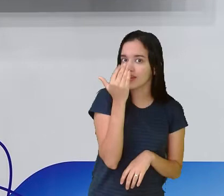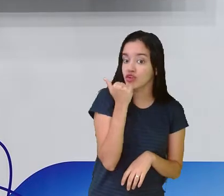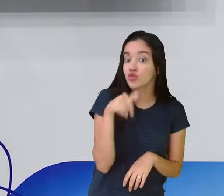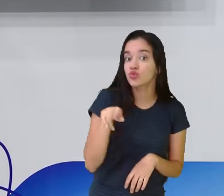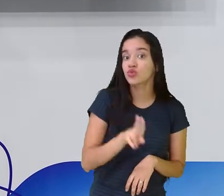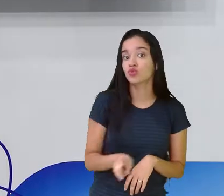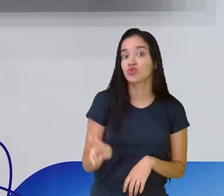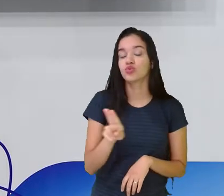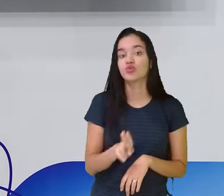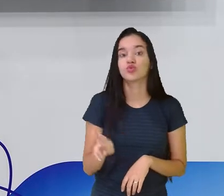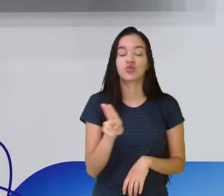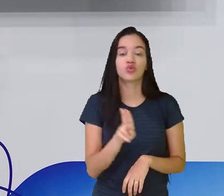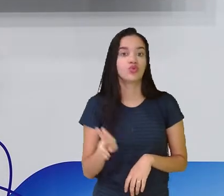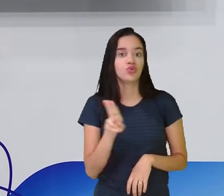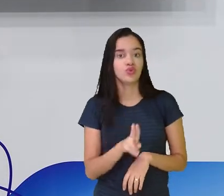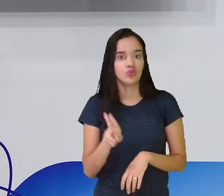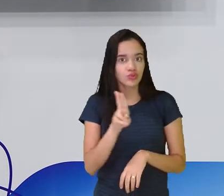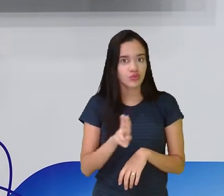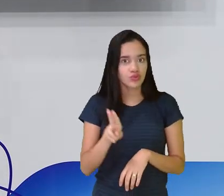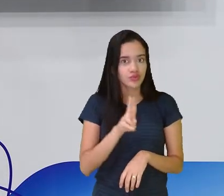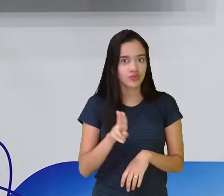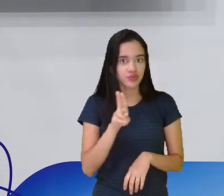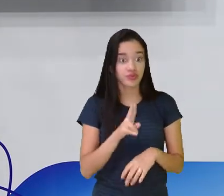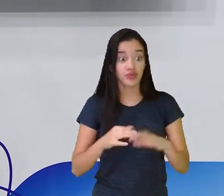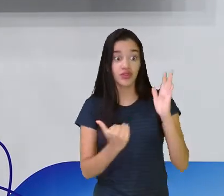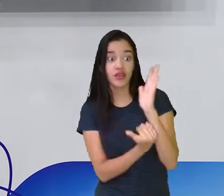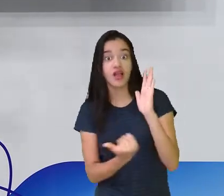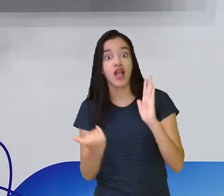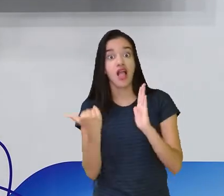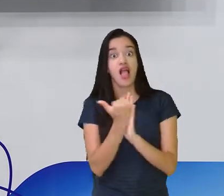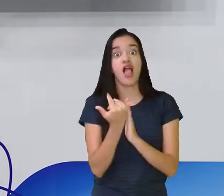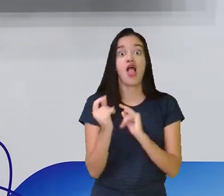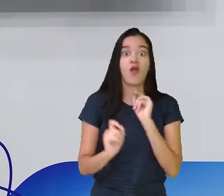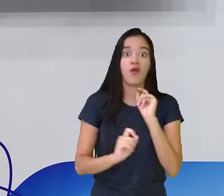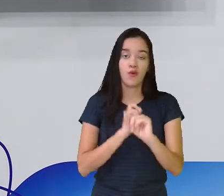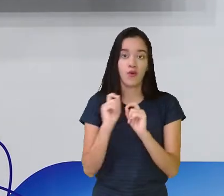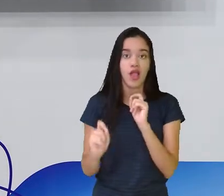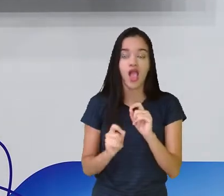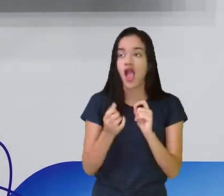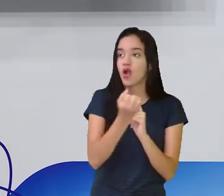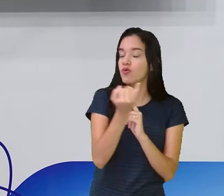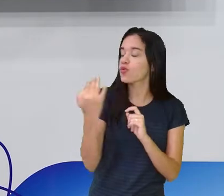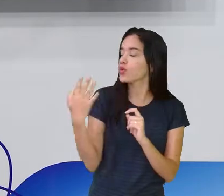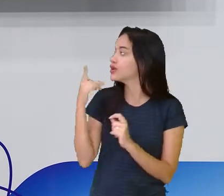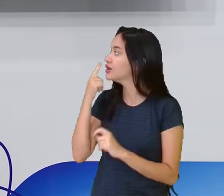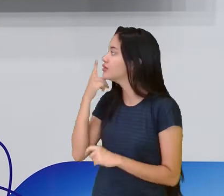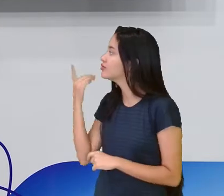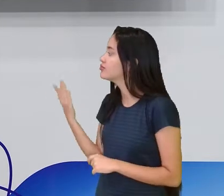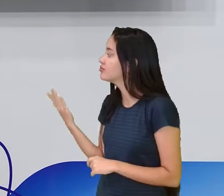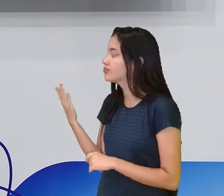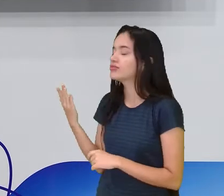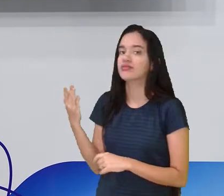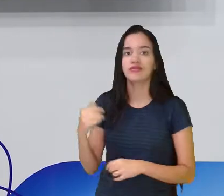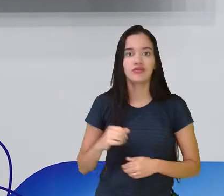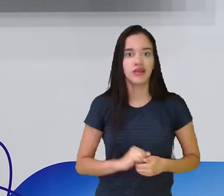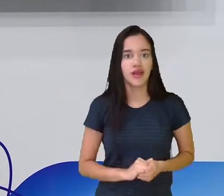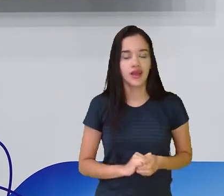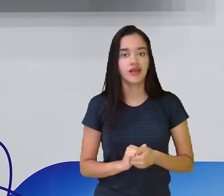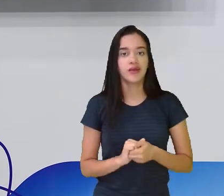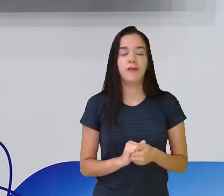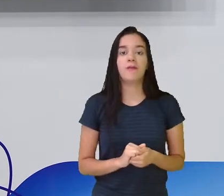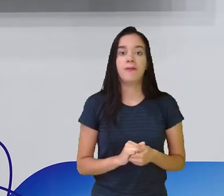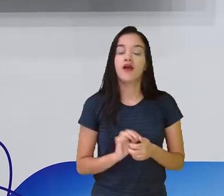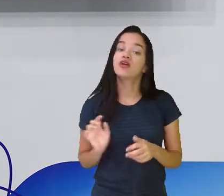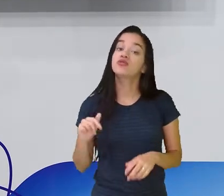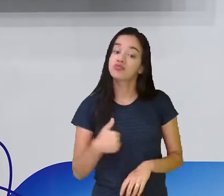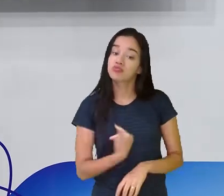e esse consumo exagerado, o que que gera? Ó, essa grande quantidade aqui, ó, de gases que estão saindo aqui da indústria.